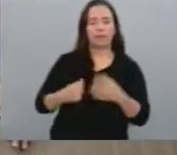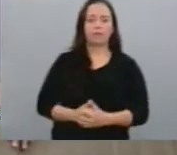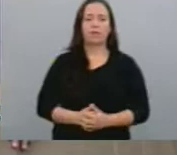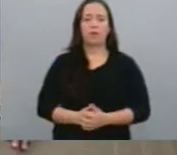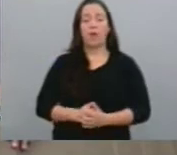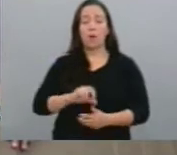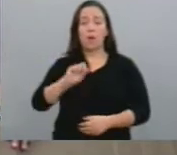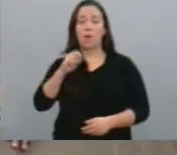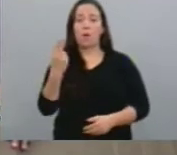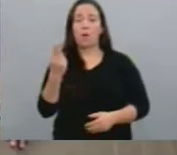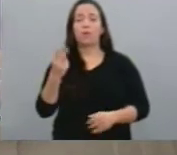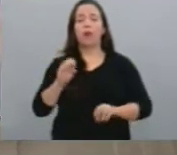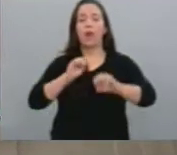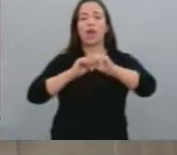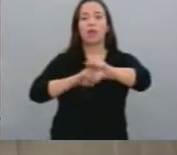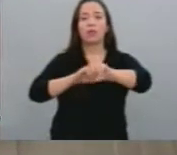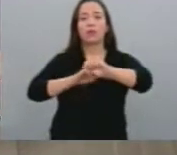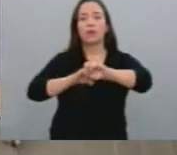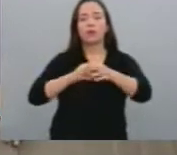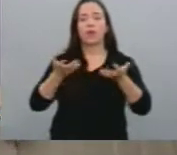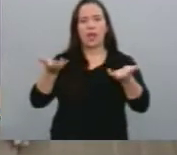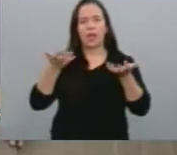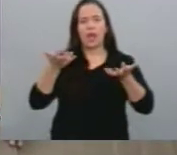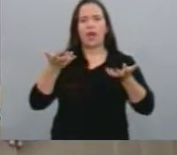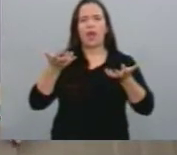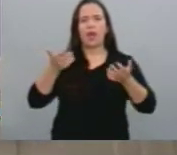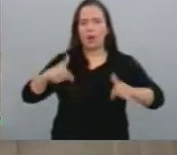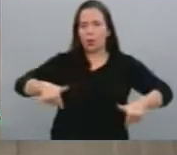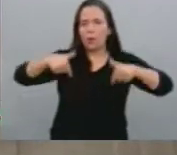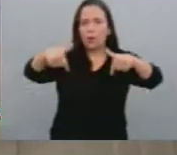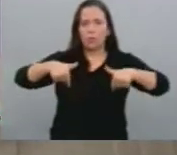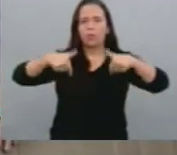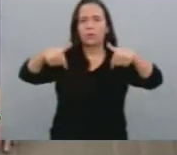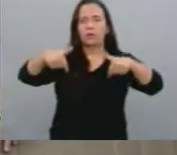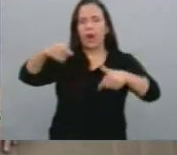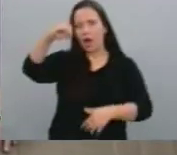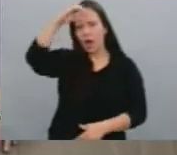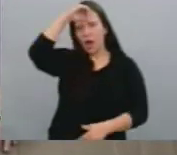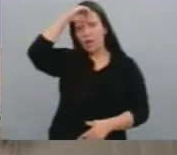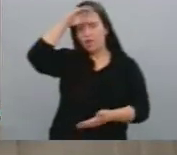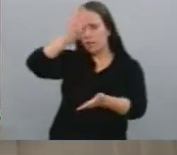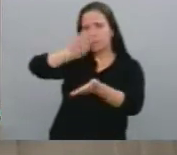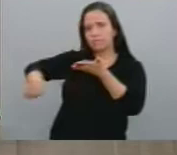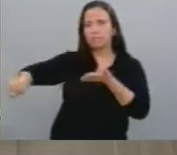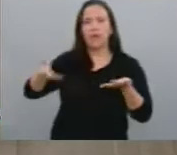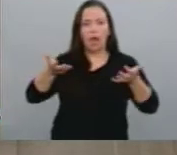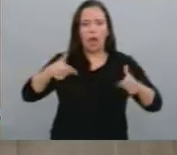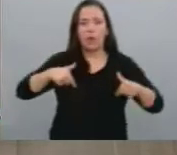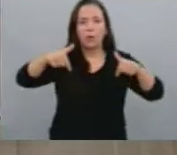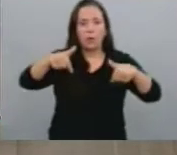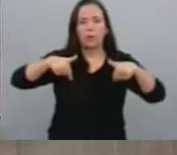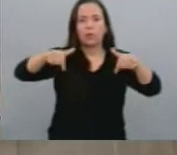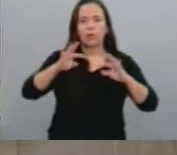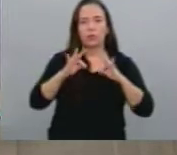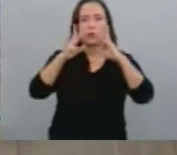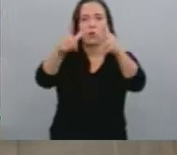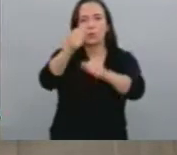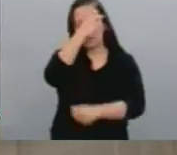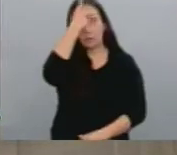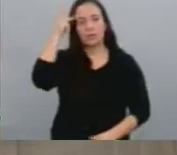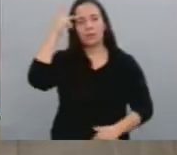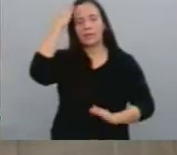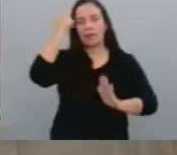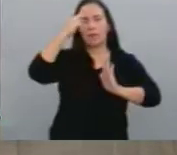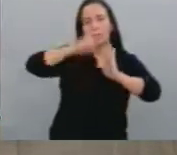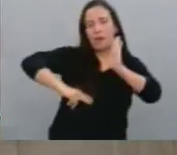grande investimento em educação, para zerar o analfabetismo? Não se juntaram. Se juntaram para dizer